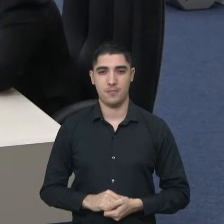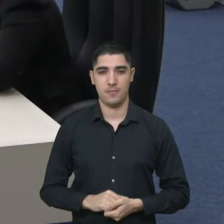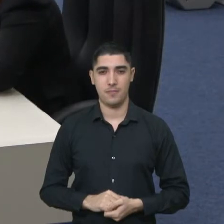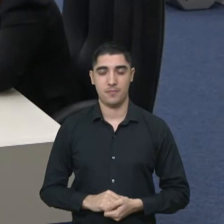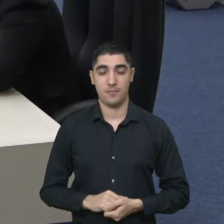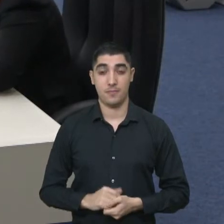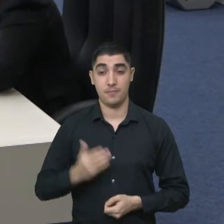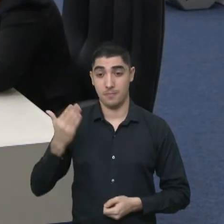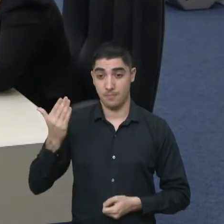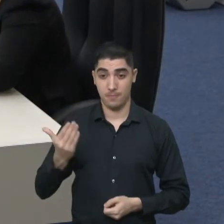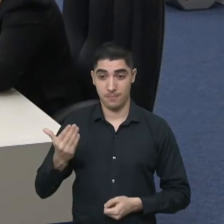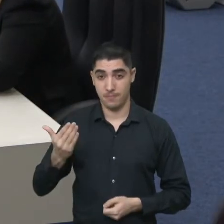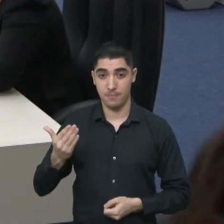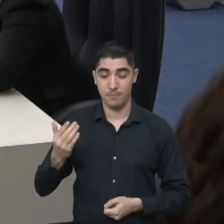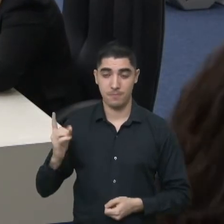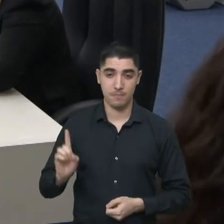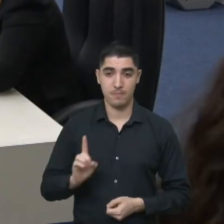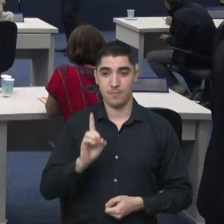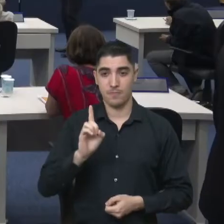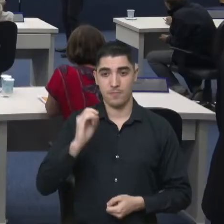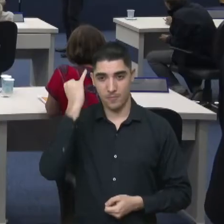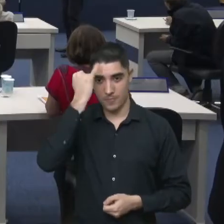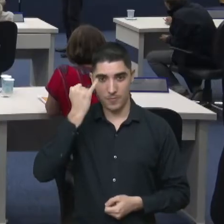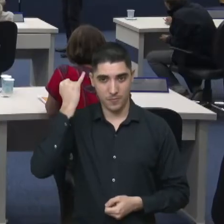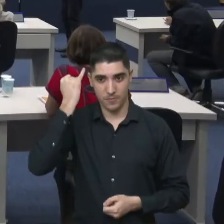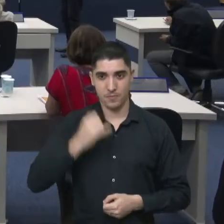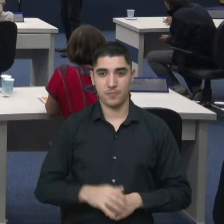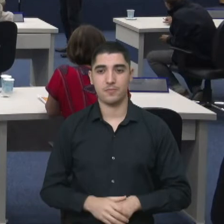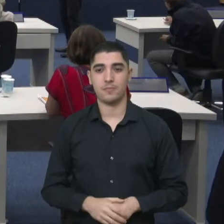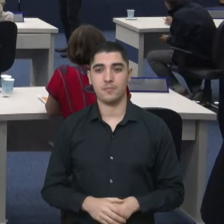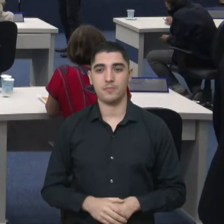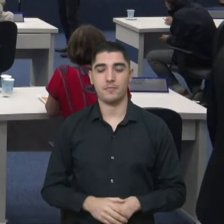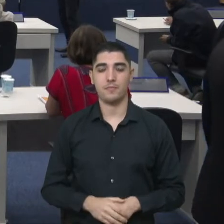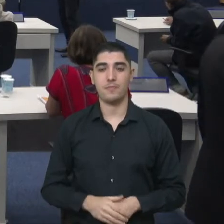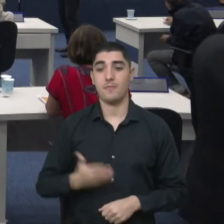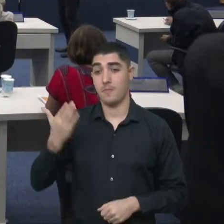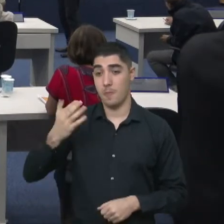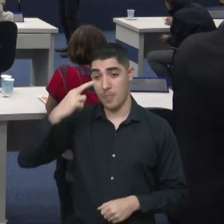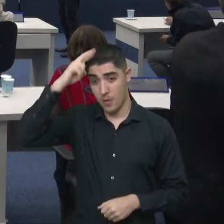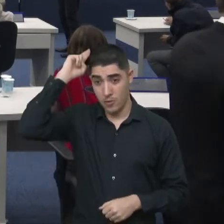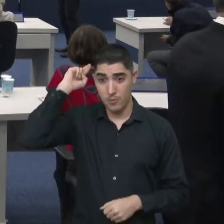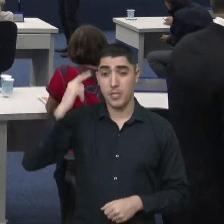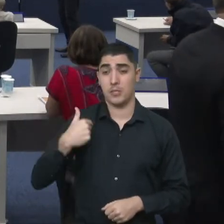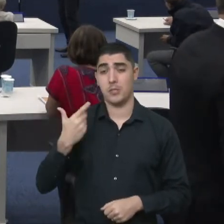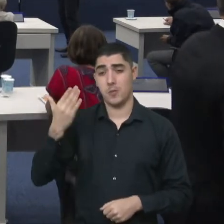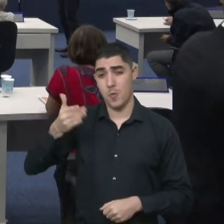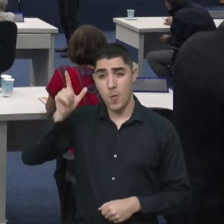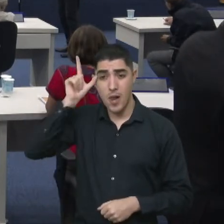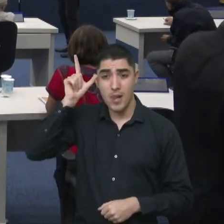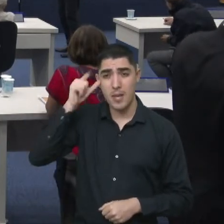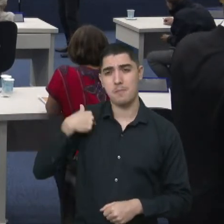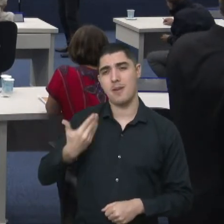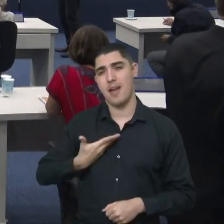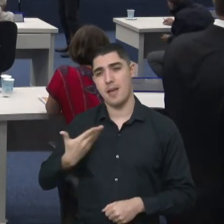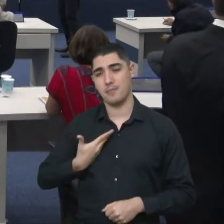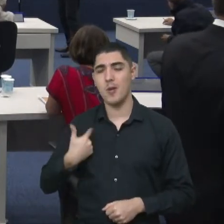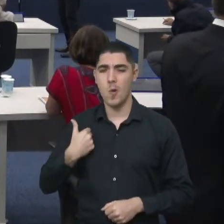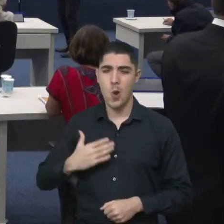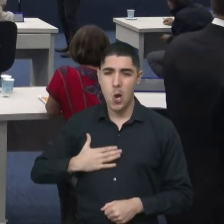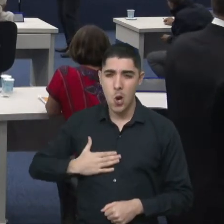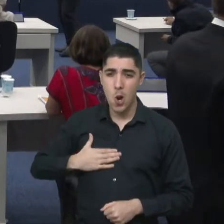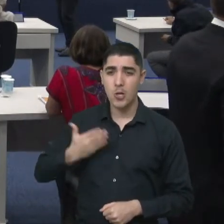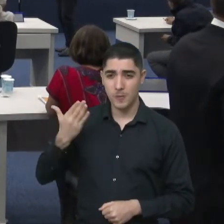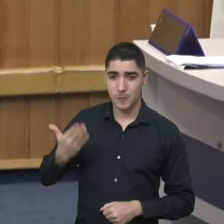Com a palavra o vereador doutor José Cláudio. Robertinho, o Lino é meu amigo, eu gosto muito dele, mas a gente tem que citar